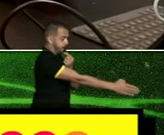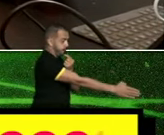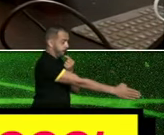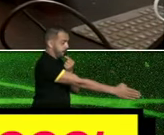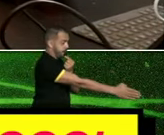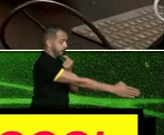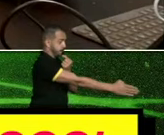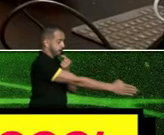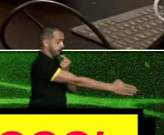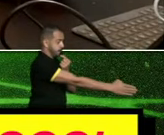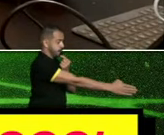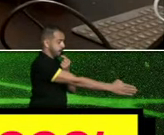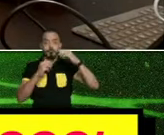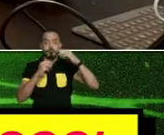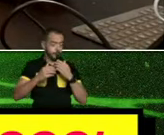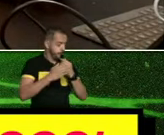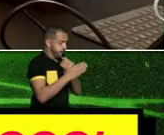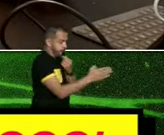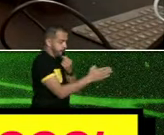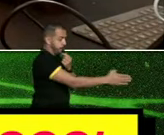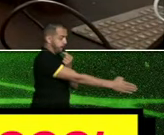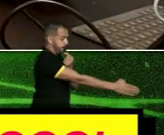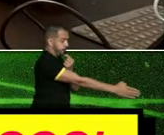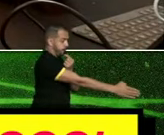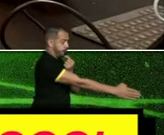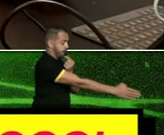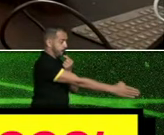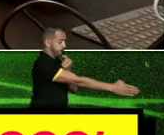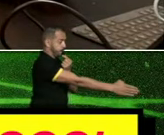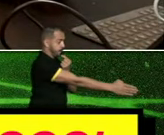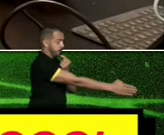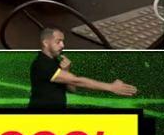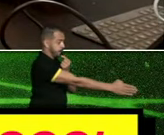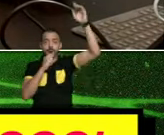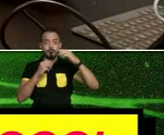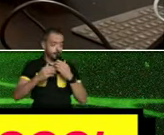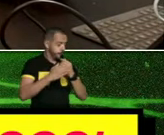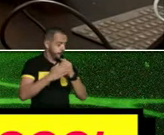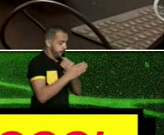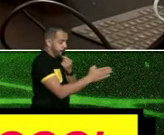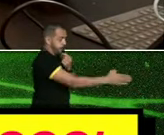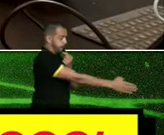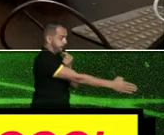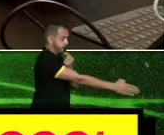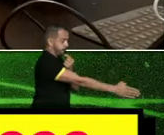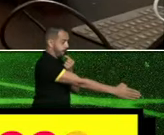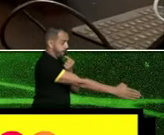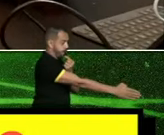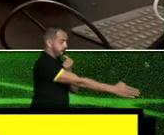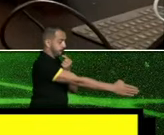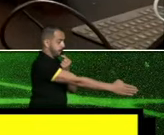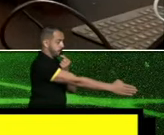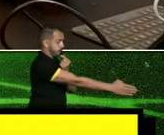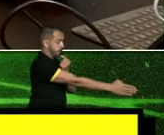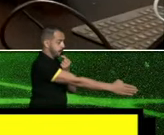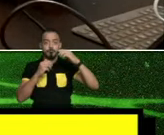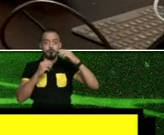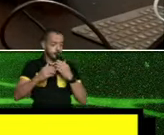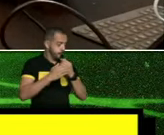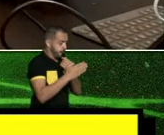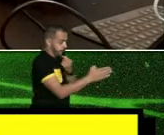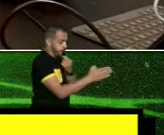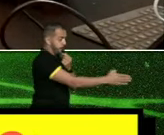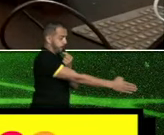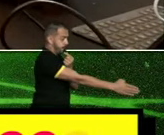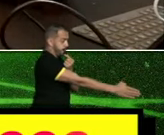esmaga a rede do Cruzeiro o jogador mais decisivo que eu já vi com a camisa do Atlético